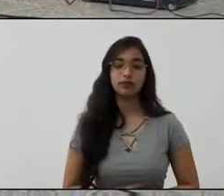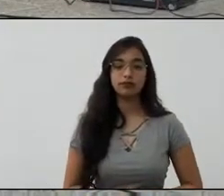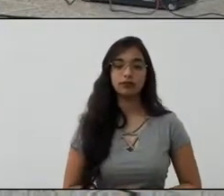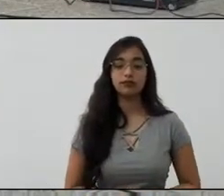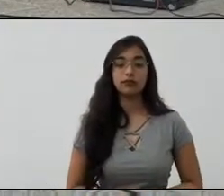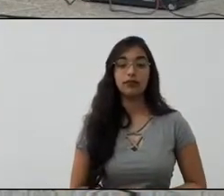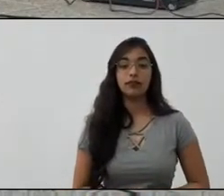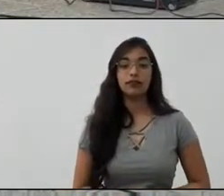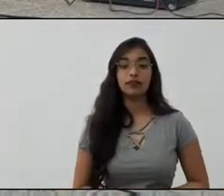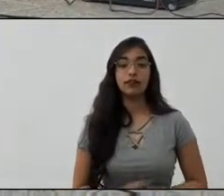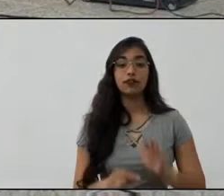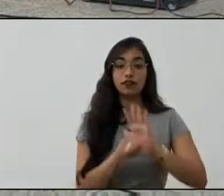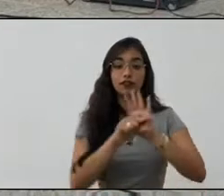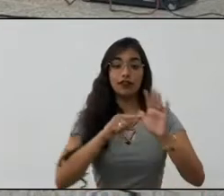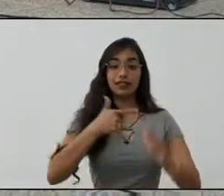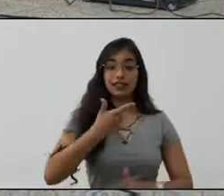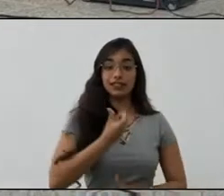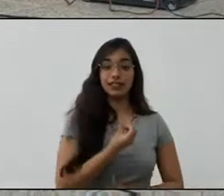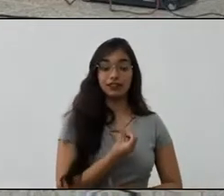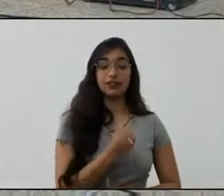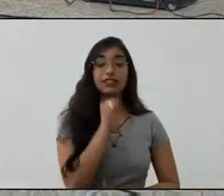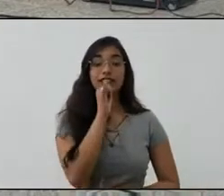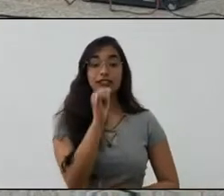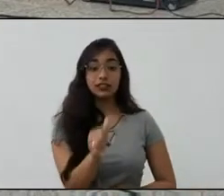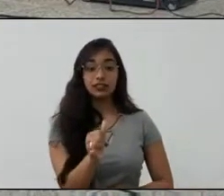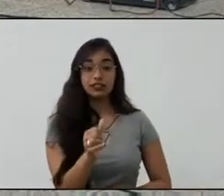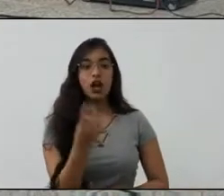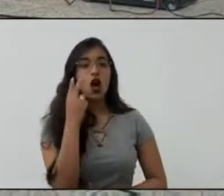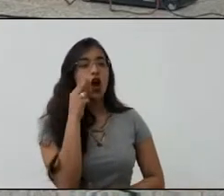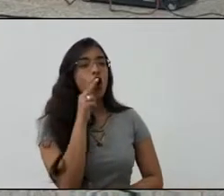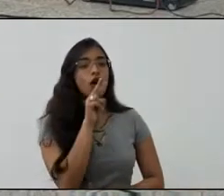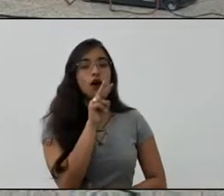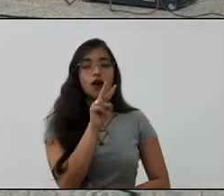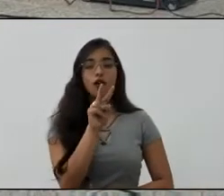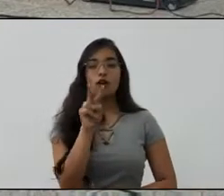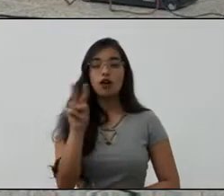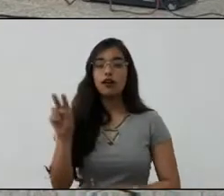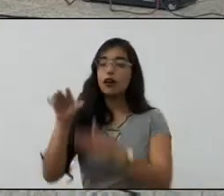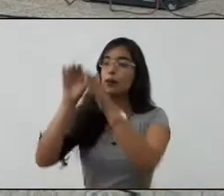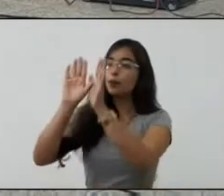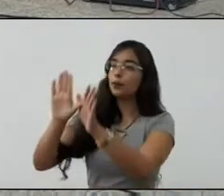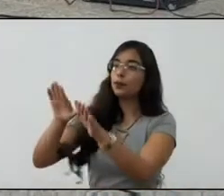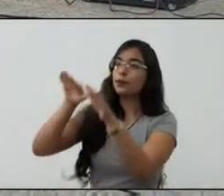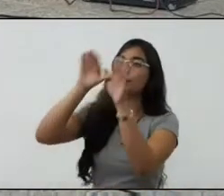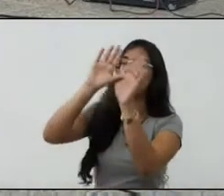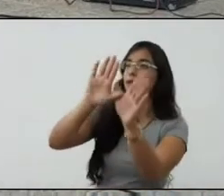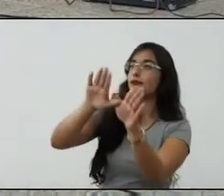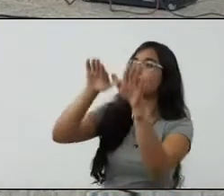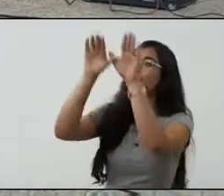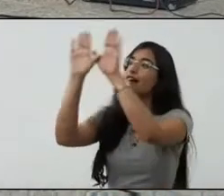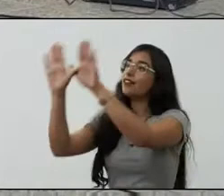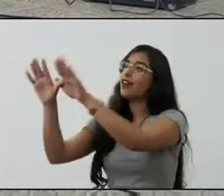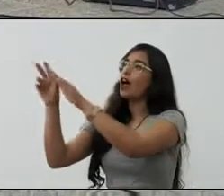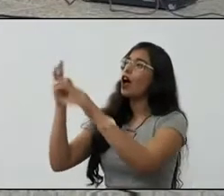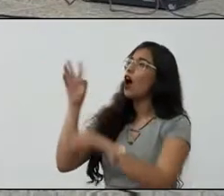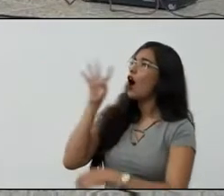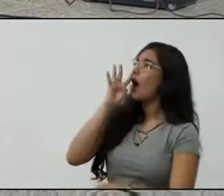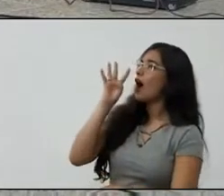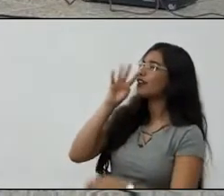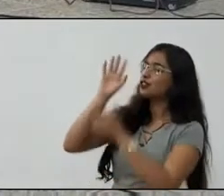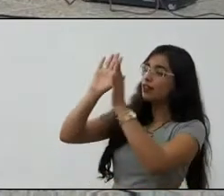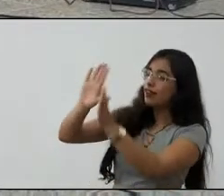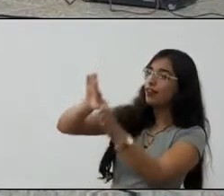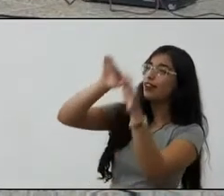O 26 diz: olhai para as aves dos céus, que nem semeiam, nem cegam, nem ajuntam